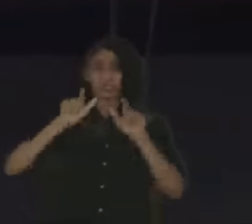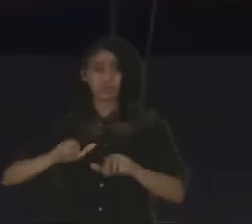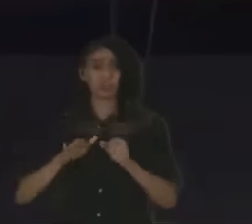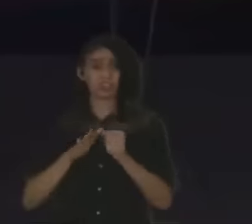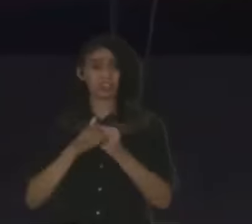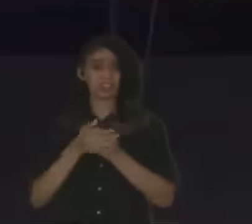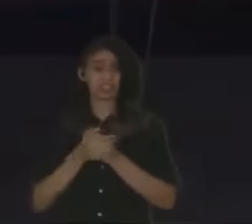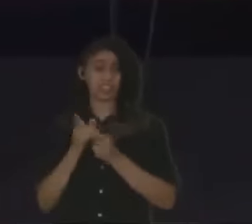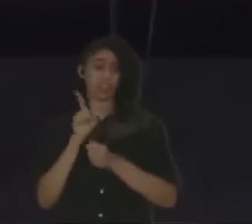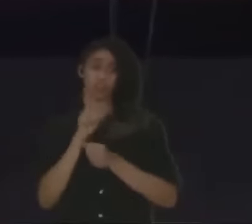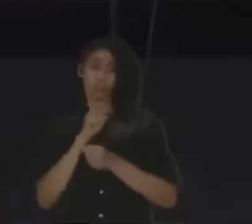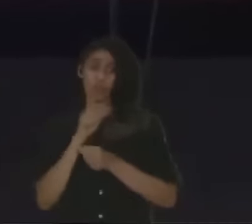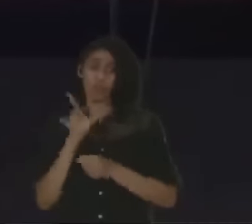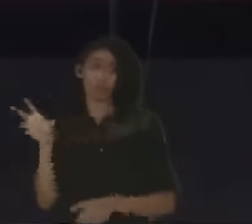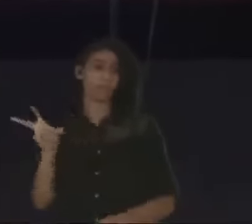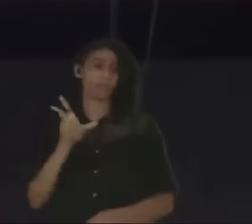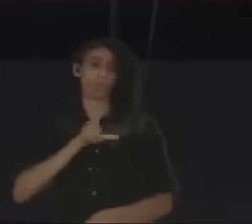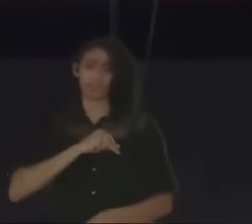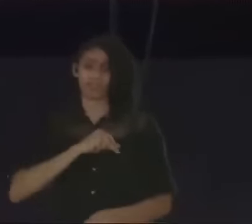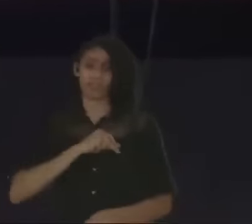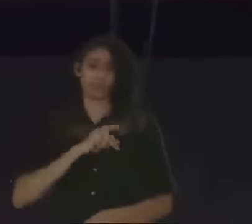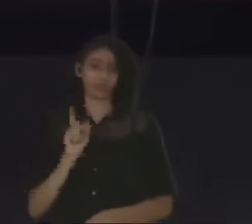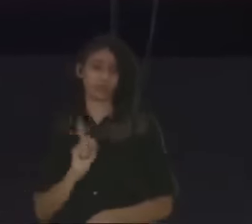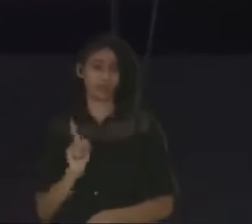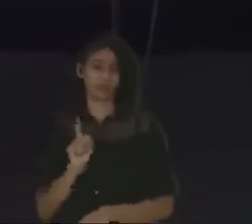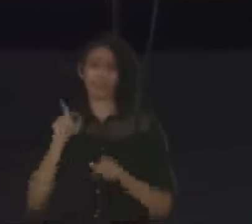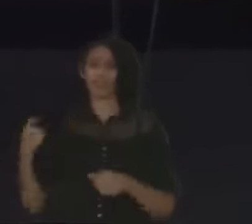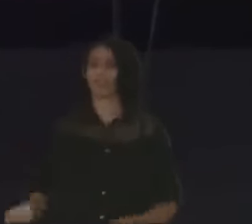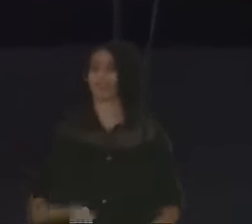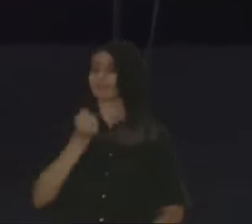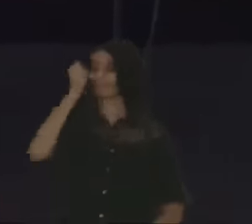tem nada a ver com merecimento é arrepende